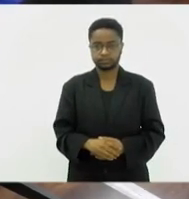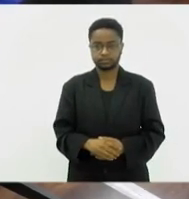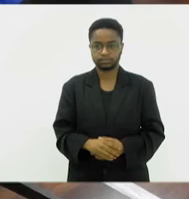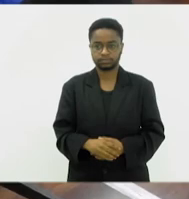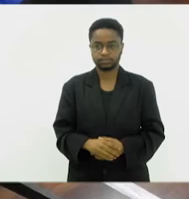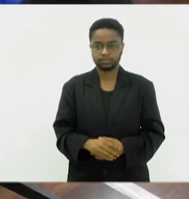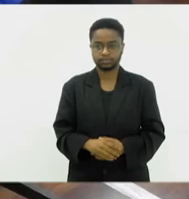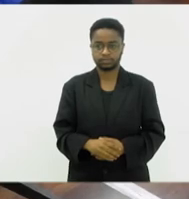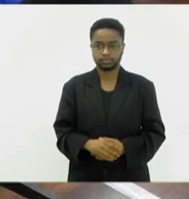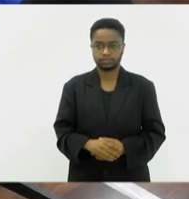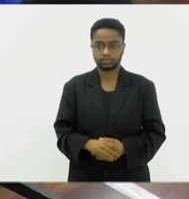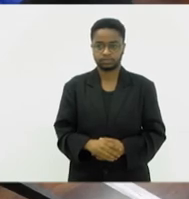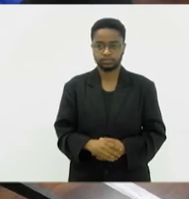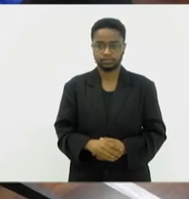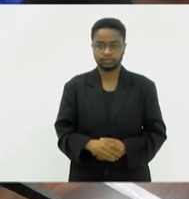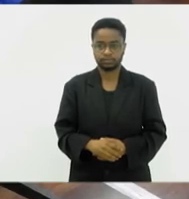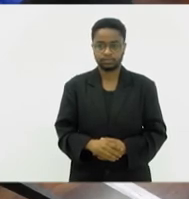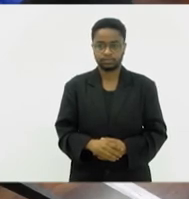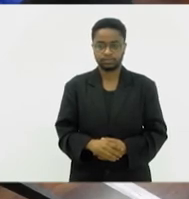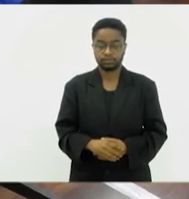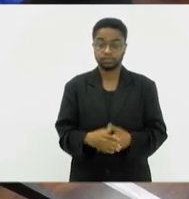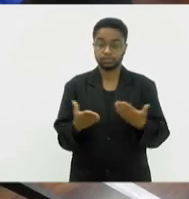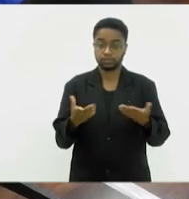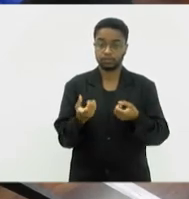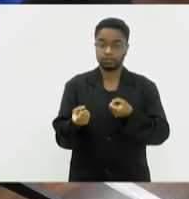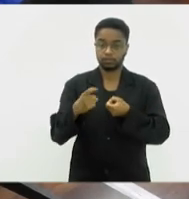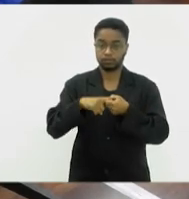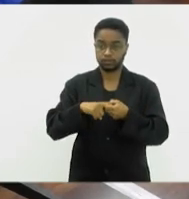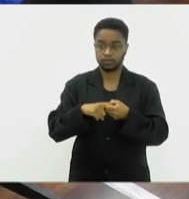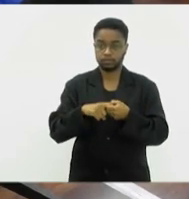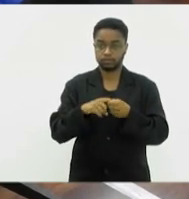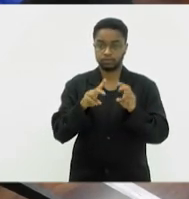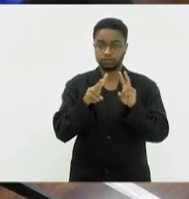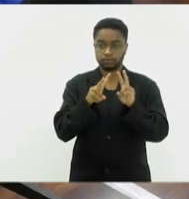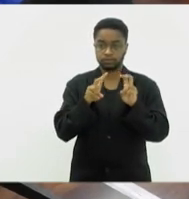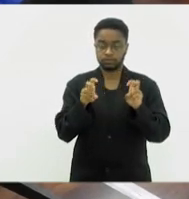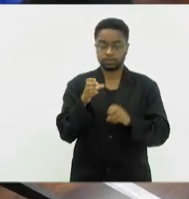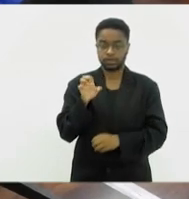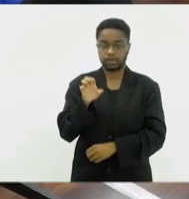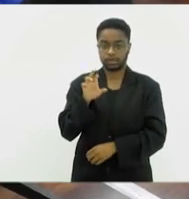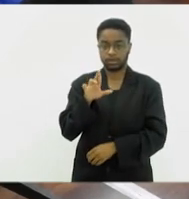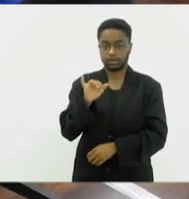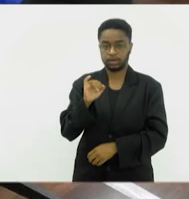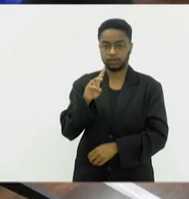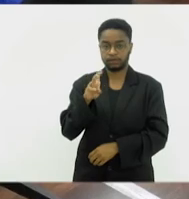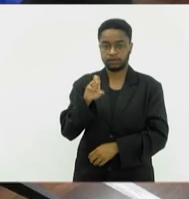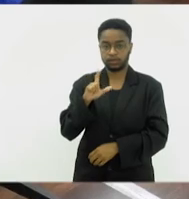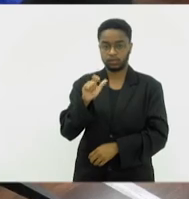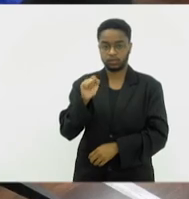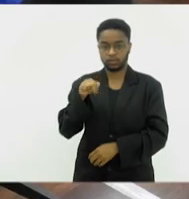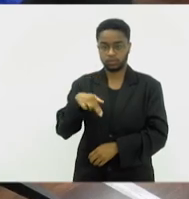Bem, voltando aqui em relação ao senhor Erivelto,